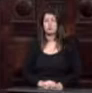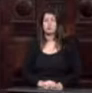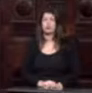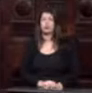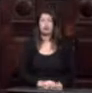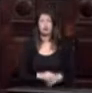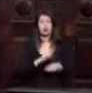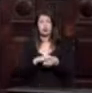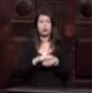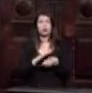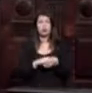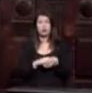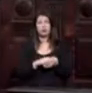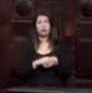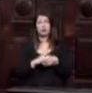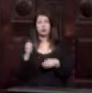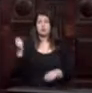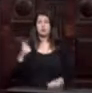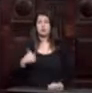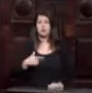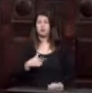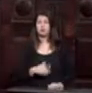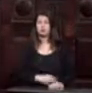de autoria da bancada do PSOL.